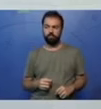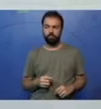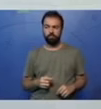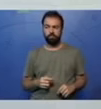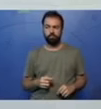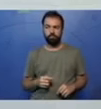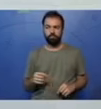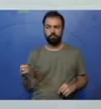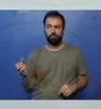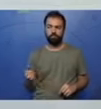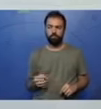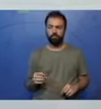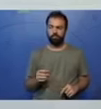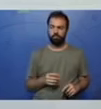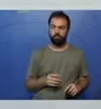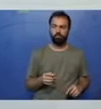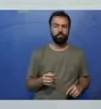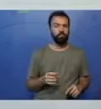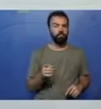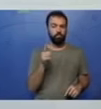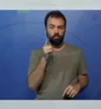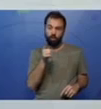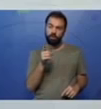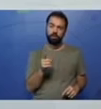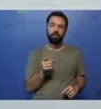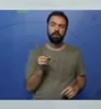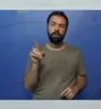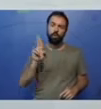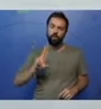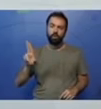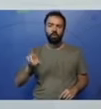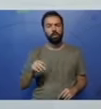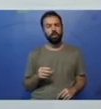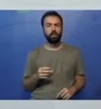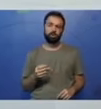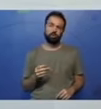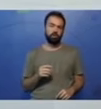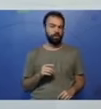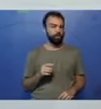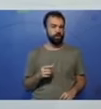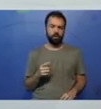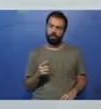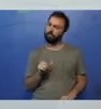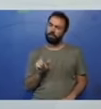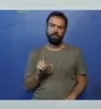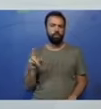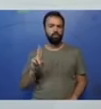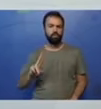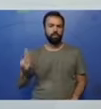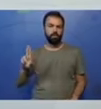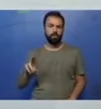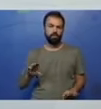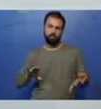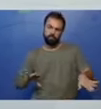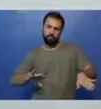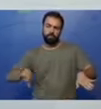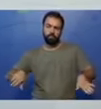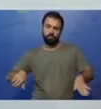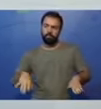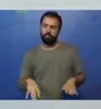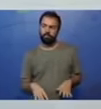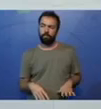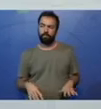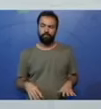Bom, objetos utilizados ou não utilizados por alunos dentro de uma escola. Quais